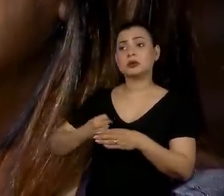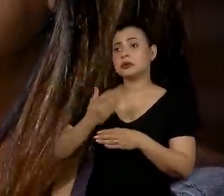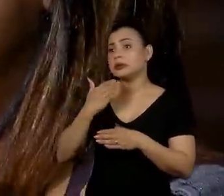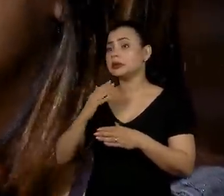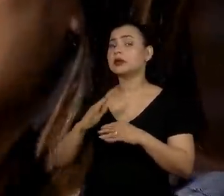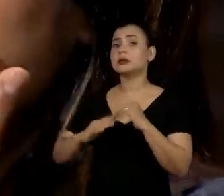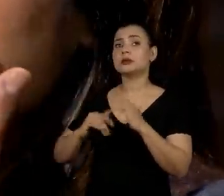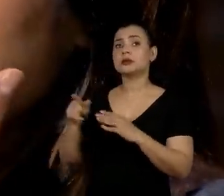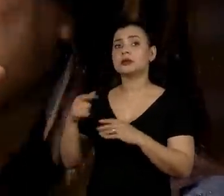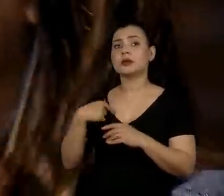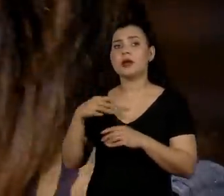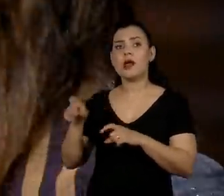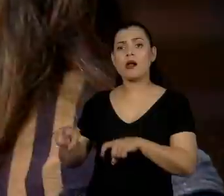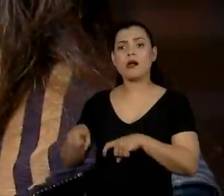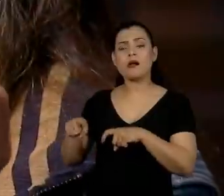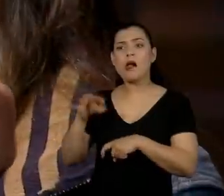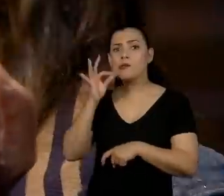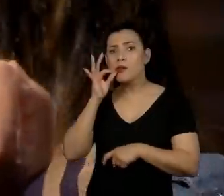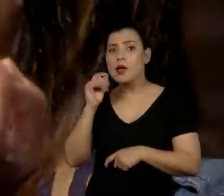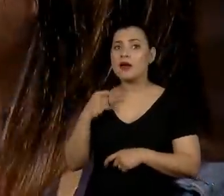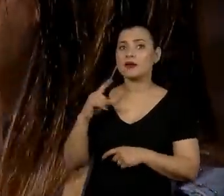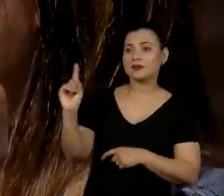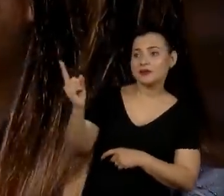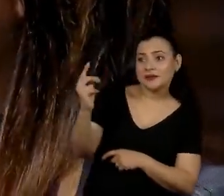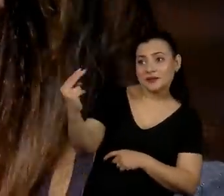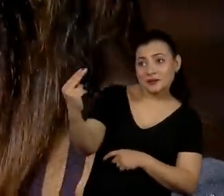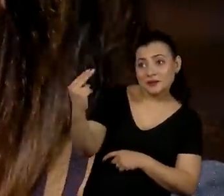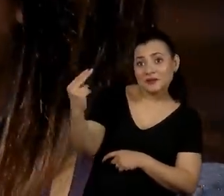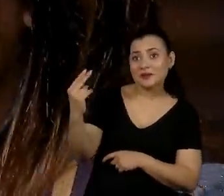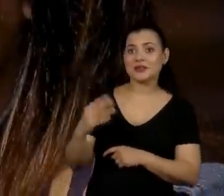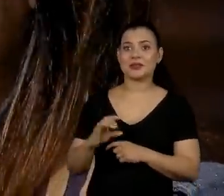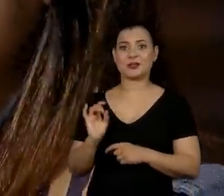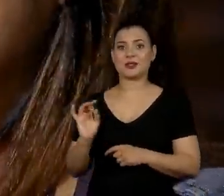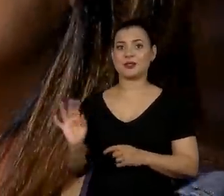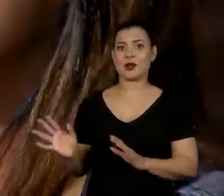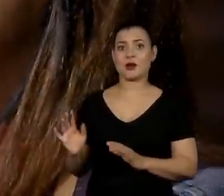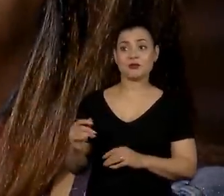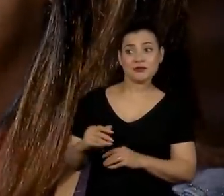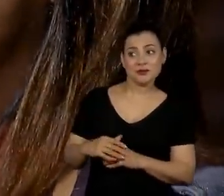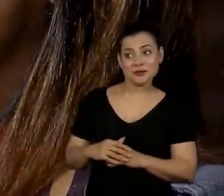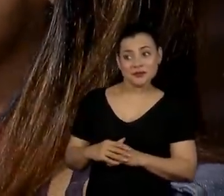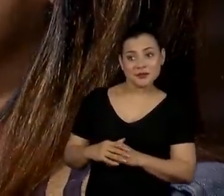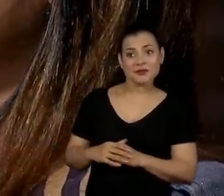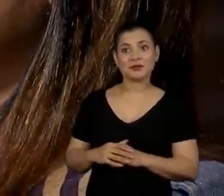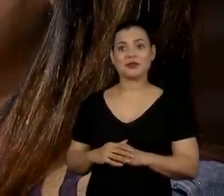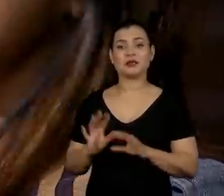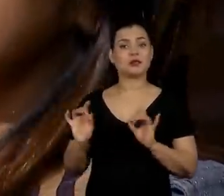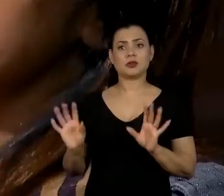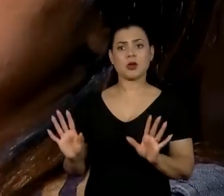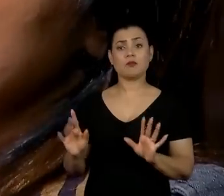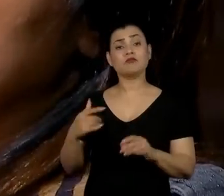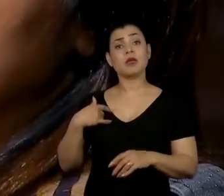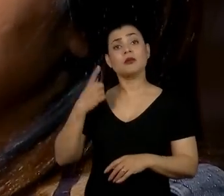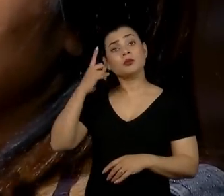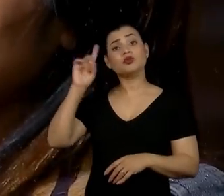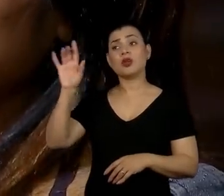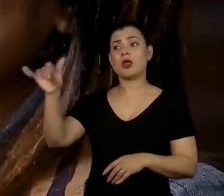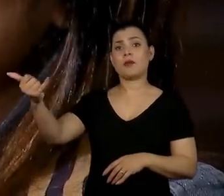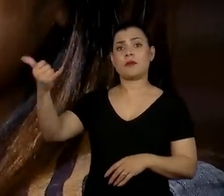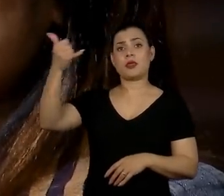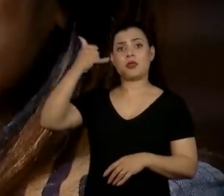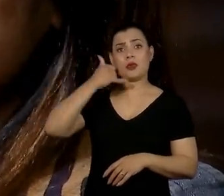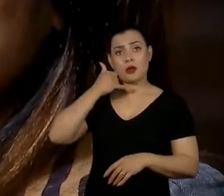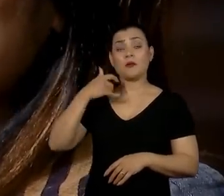ele era meio caipira ele veio deu aquela olhada assim meio para baixo aí um dia ele me ligou